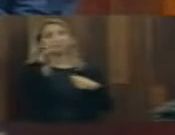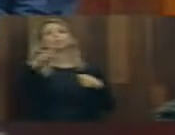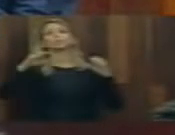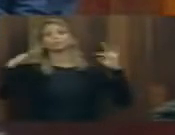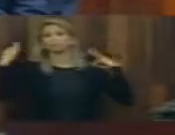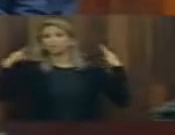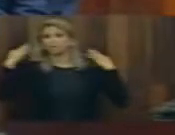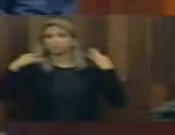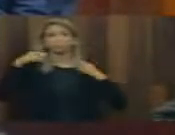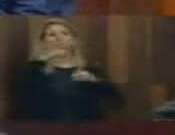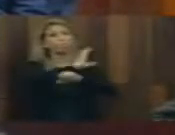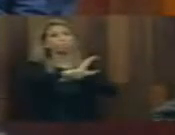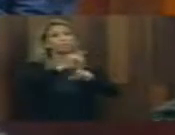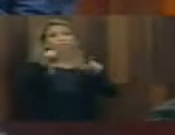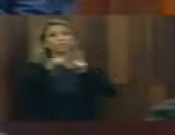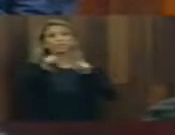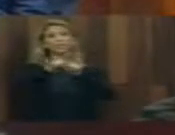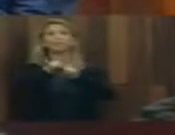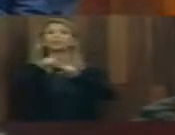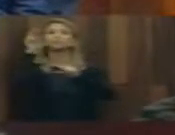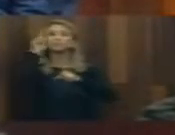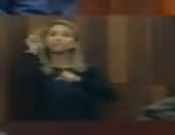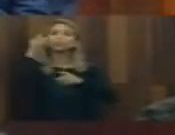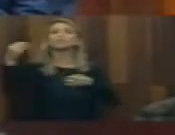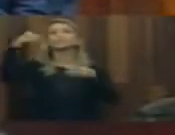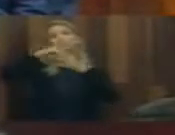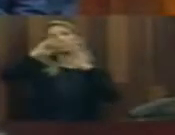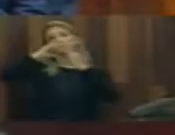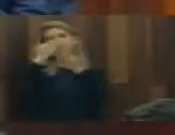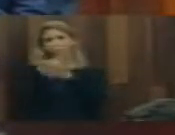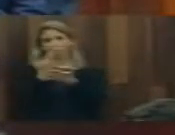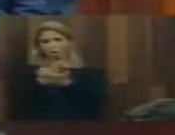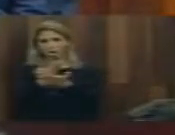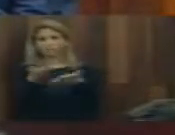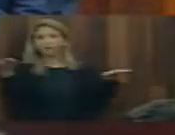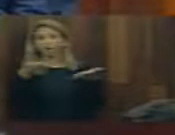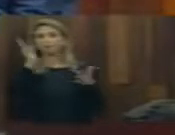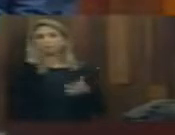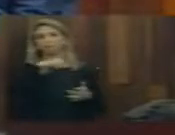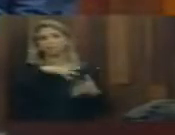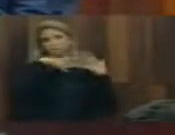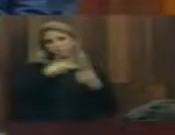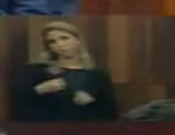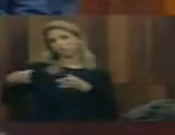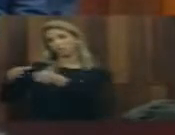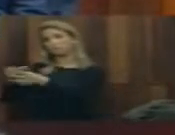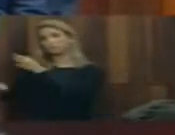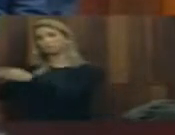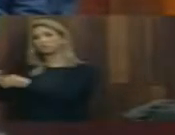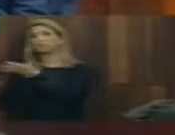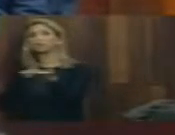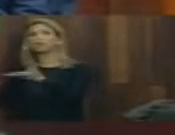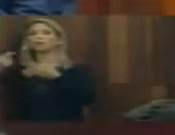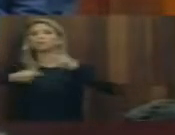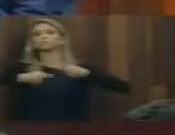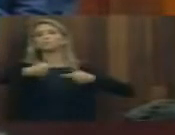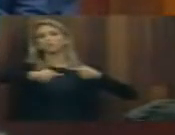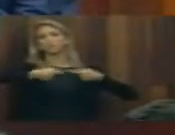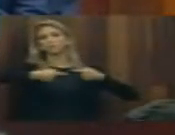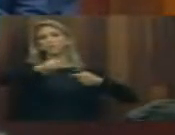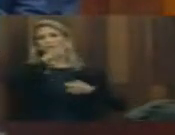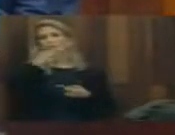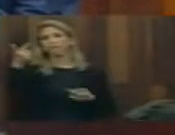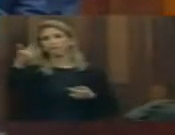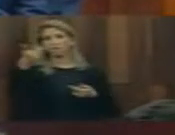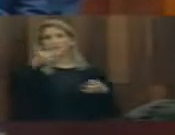cultural histórico nas escolas da rede pública do município de Cabo Frio. Parecer é favorável da CCJ. Em discussão, parecer.